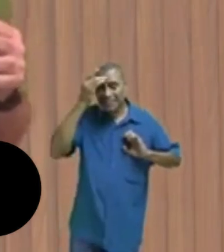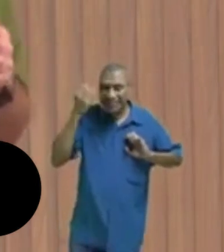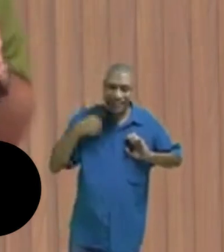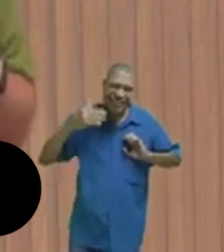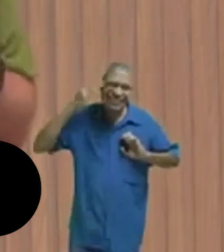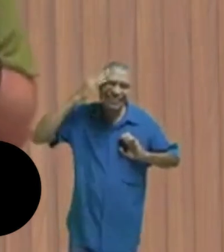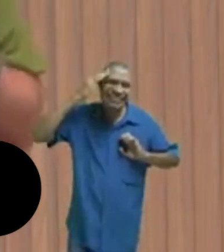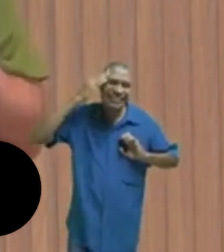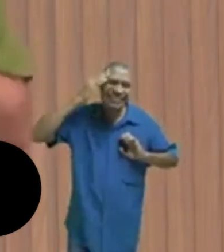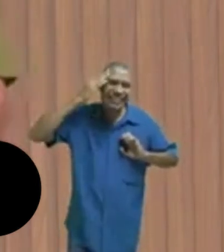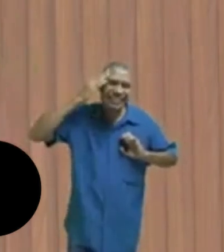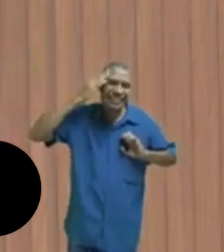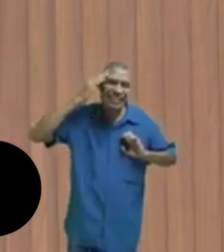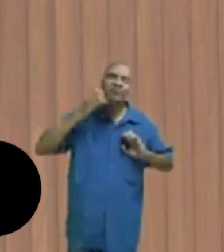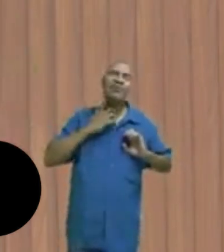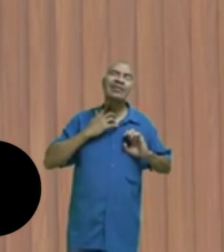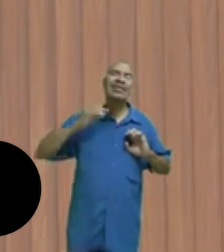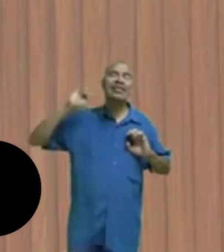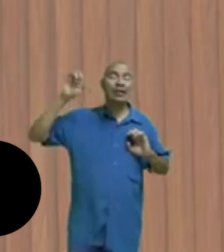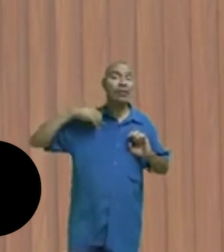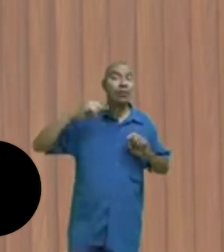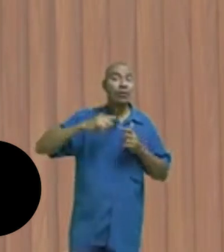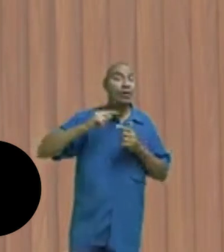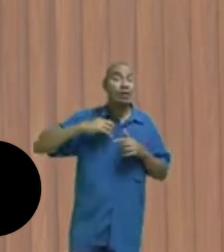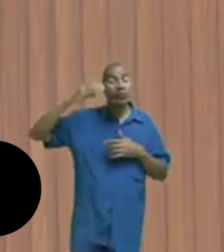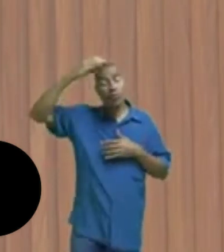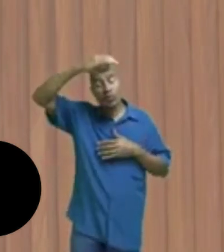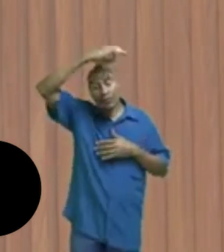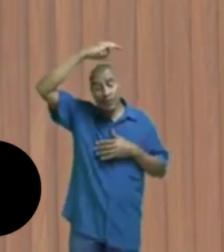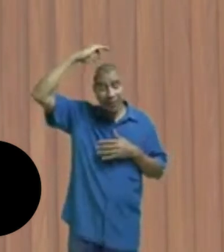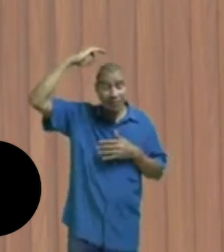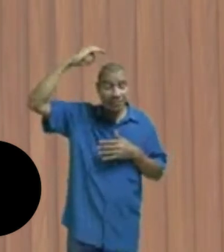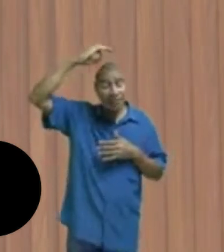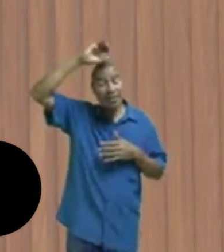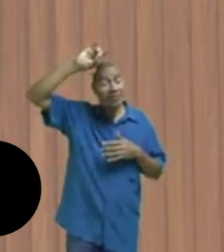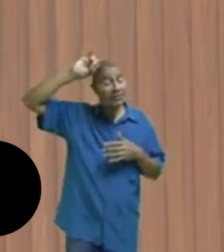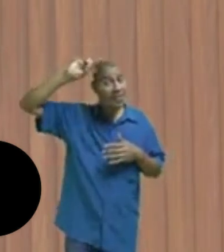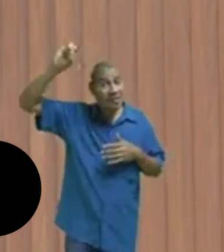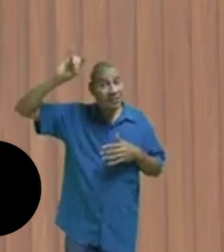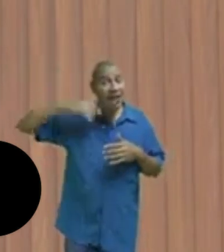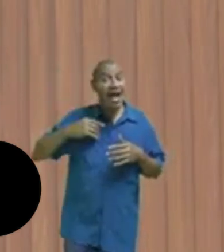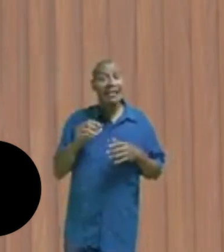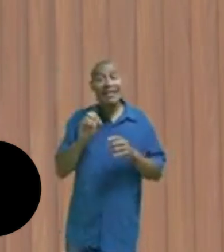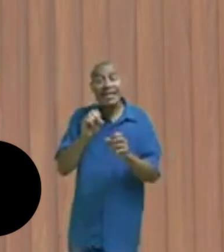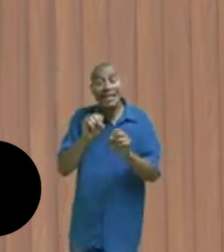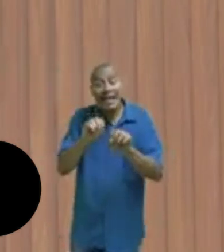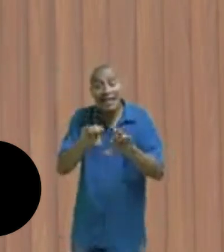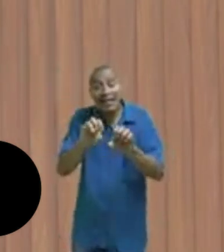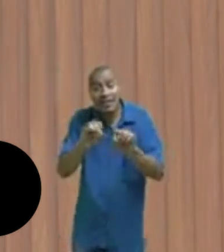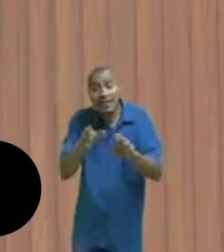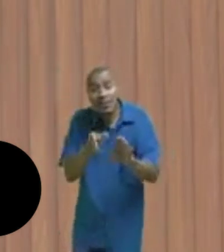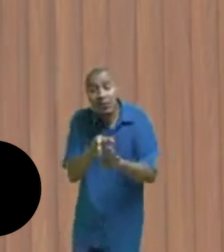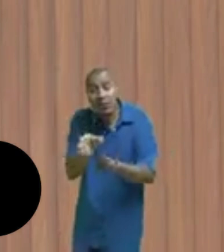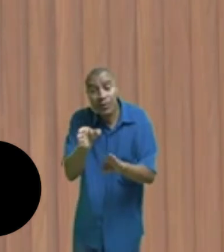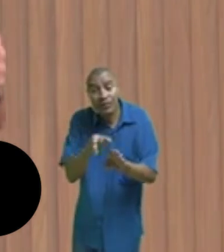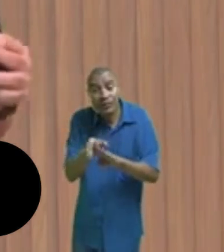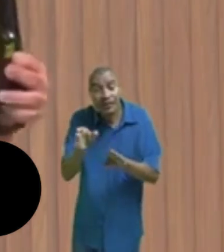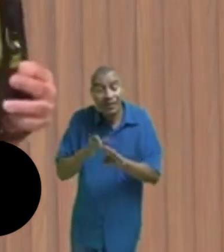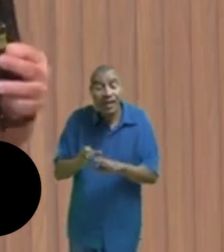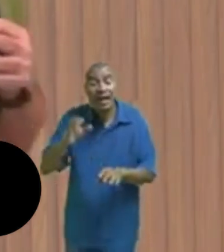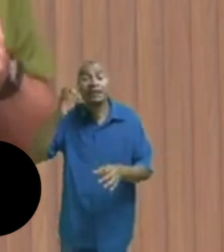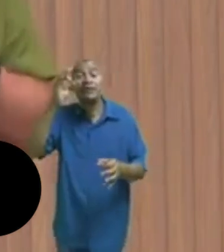Santo. Porque é o Espírito Santo e apenas Ele que convence o homem da justiça,